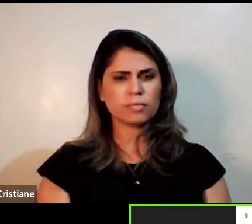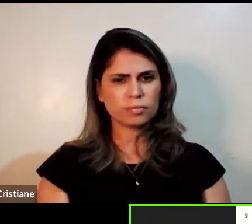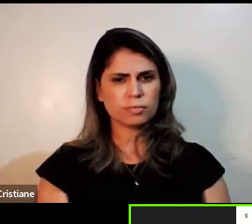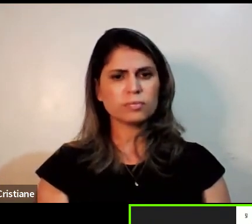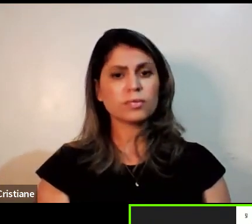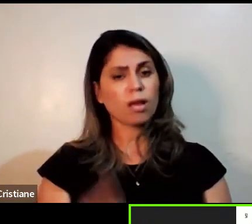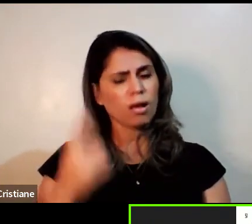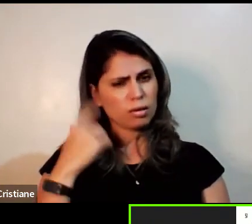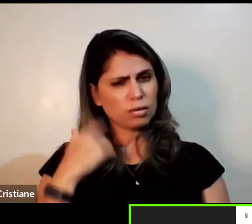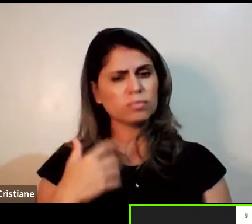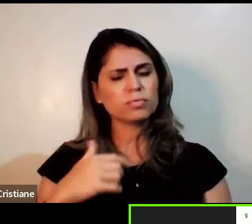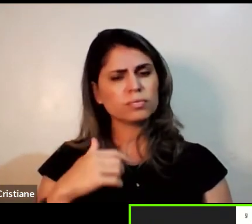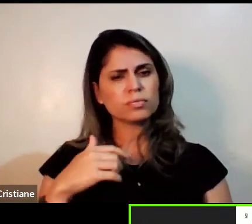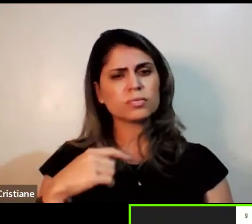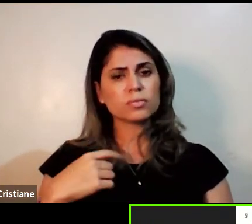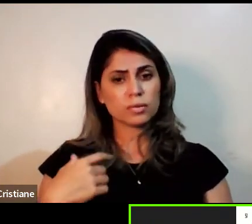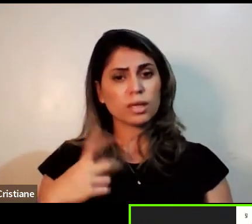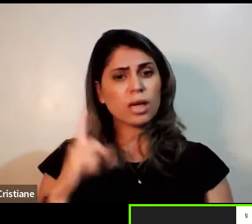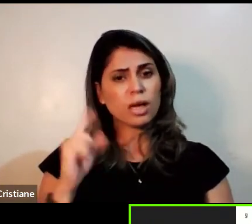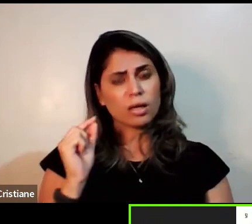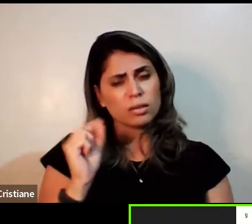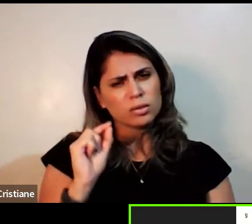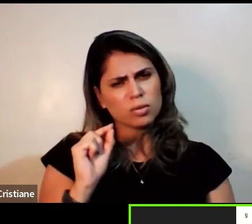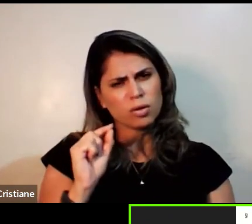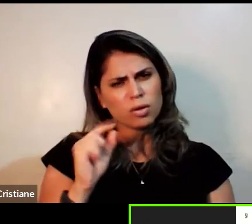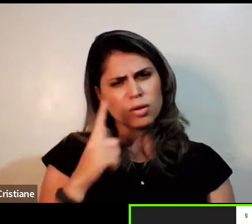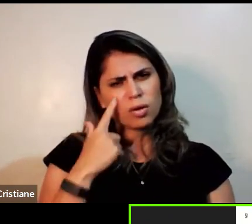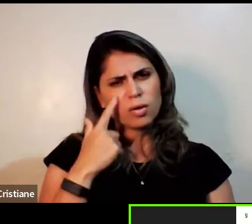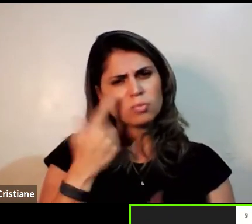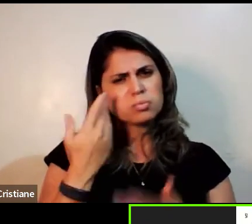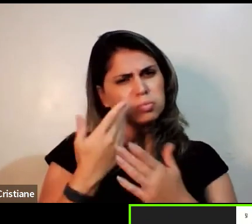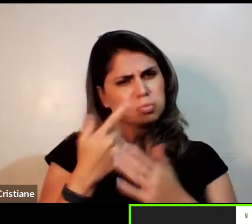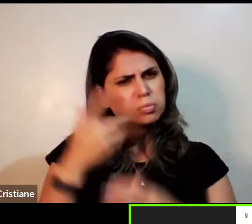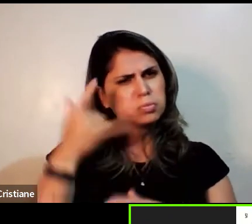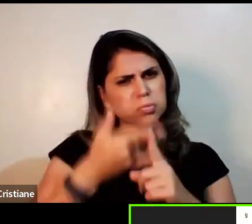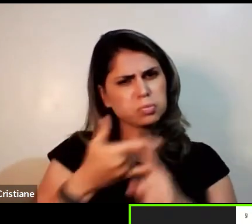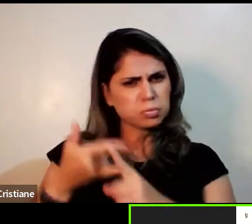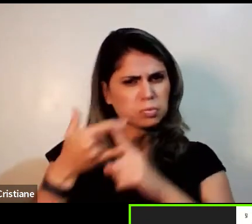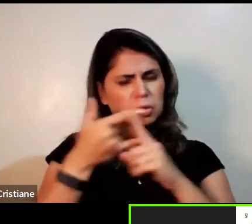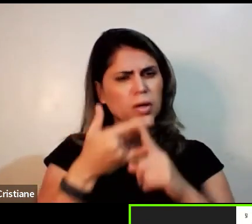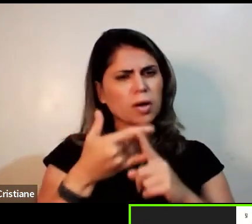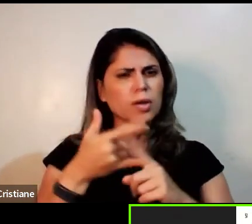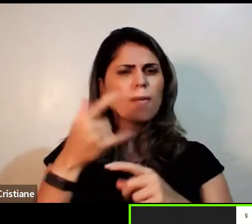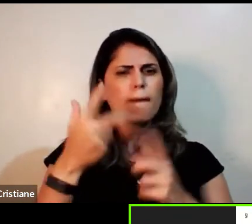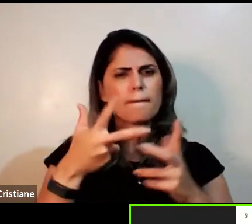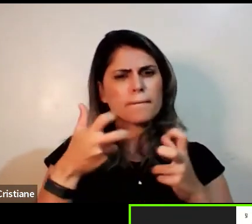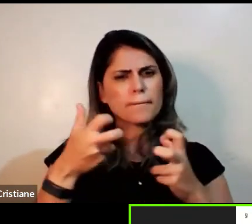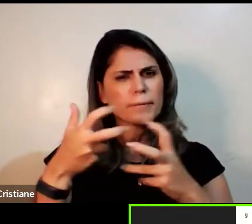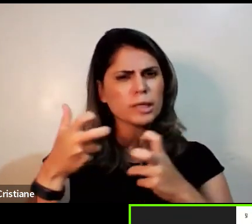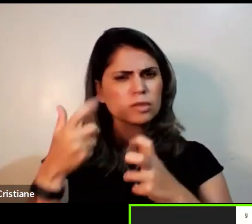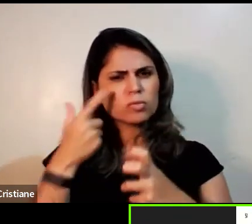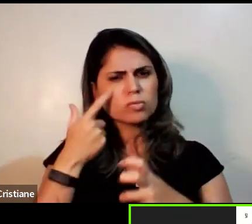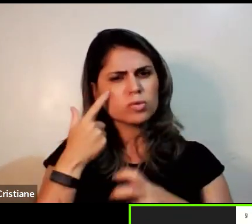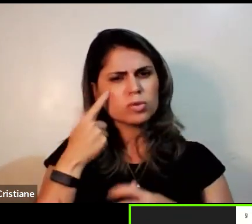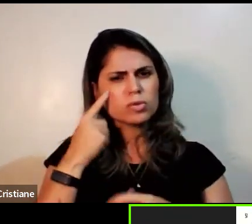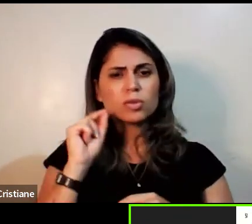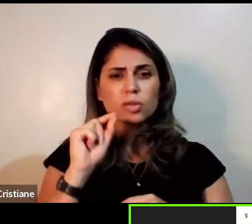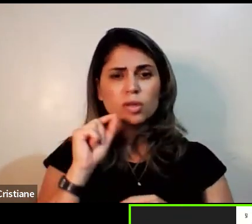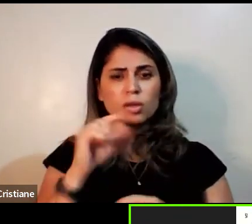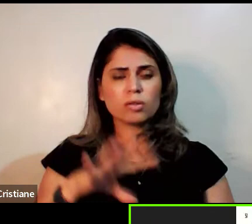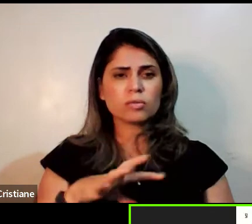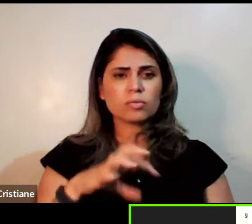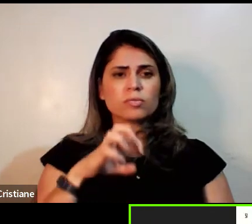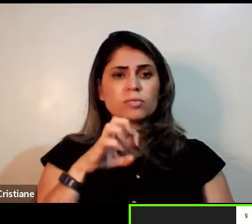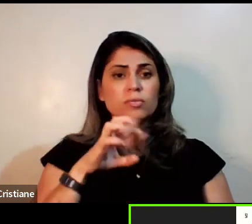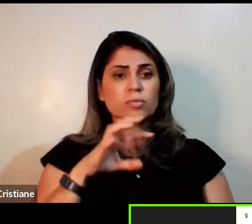uma pessoa que tinha dificuldade de respirar. Meu problema é muscular. Diafragma também é um músculo, né? Eu,